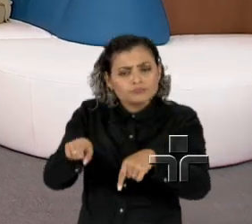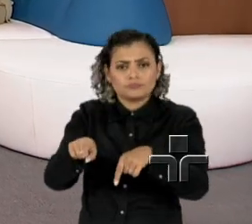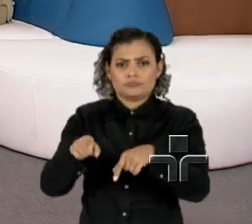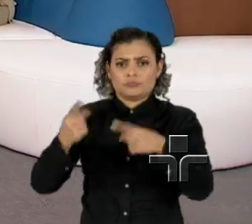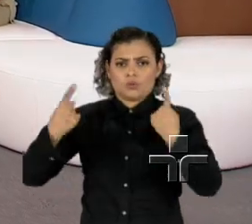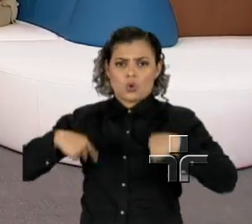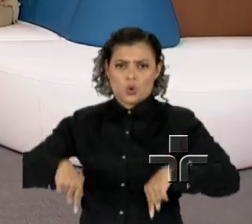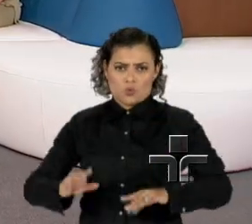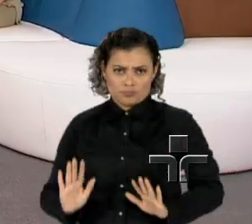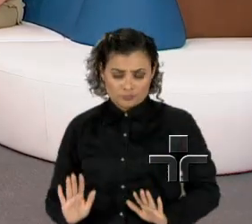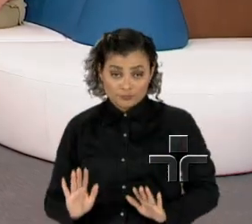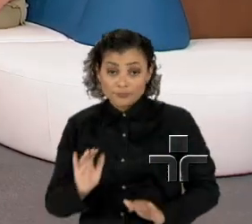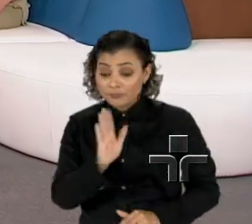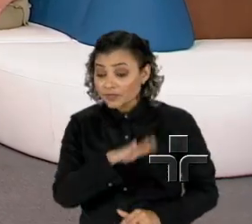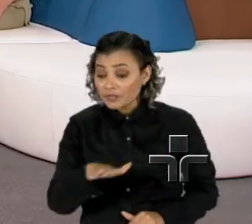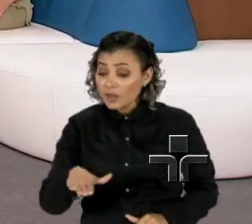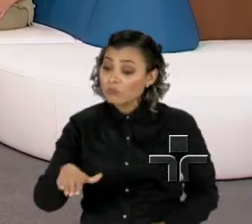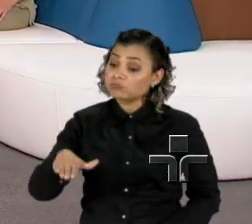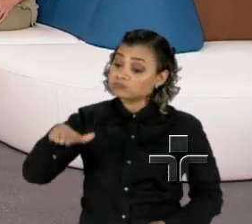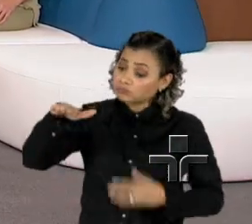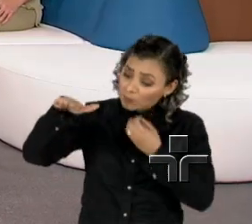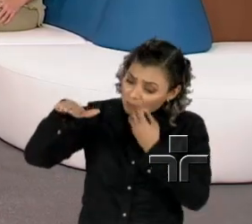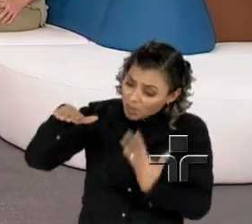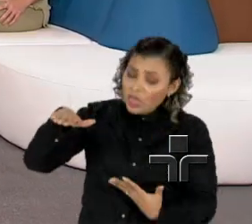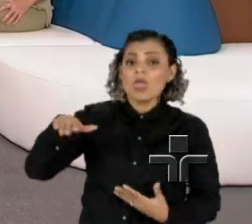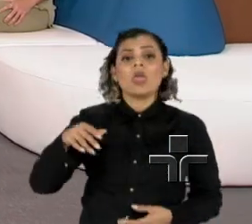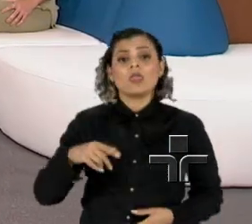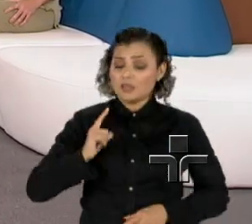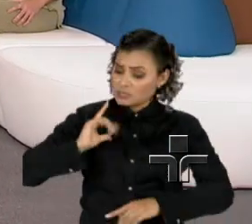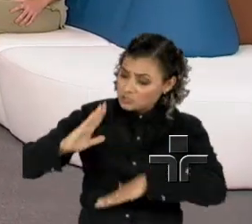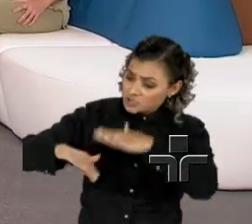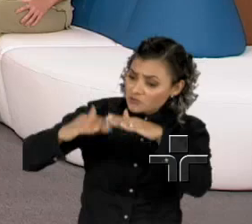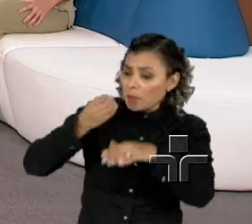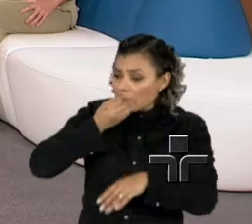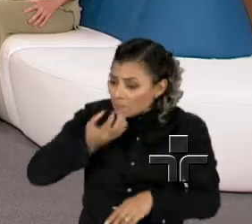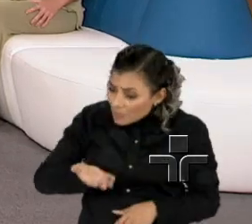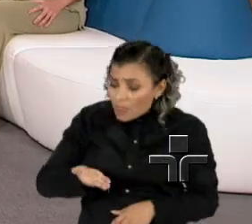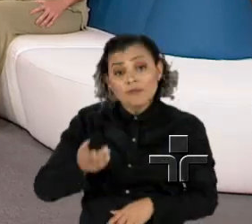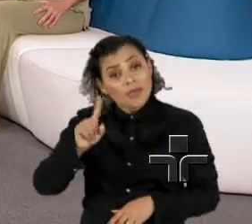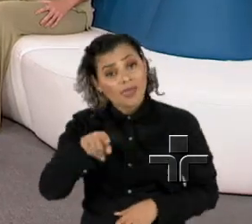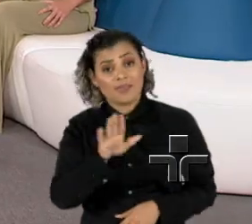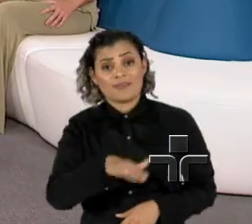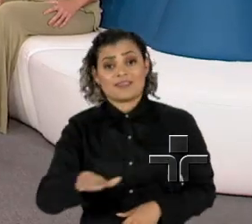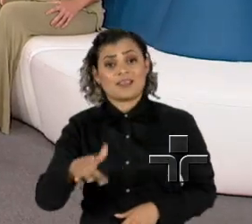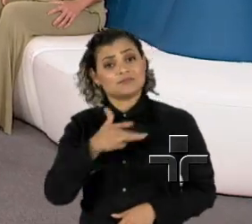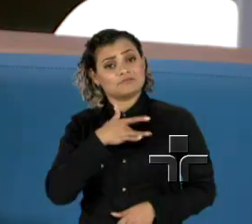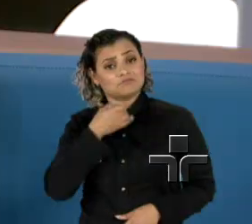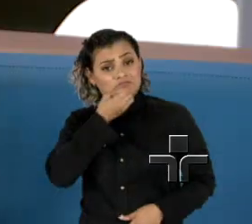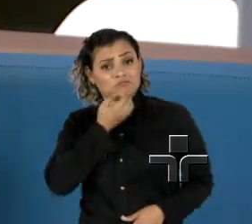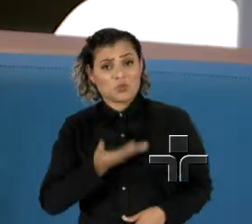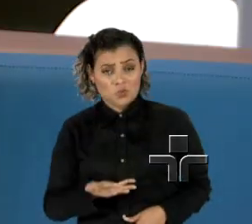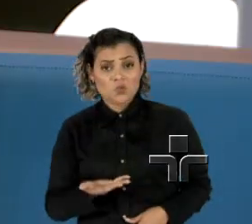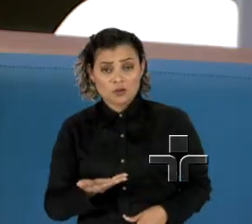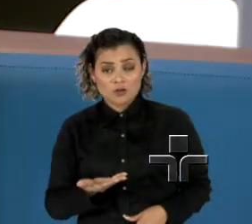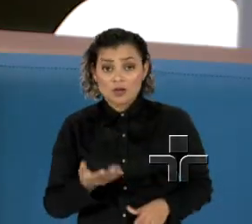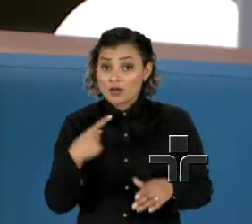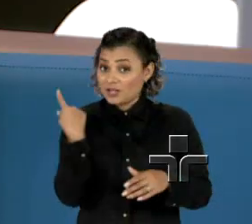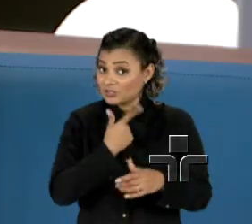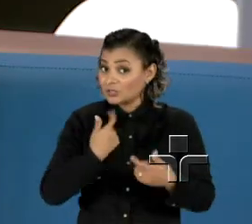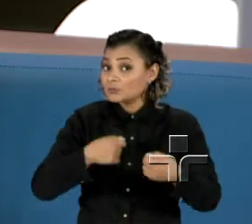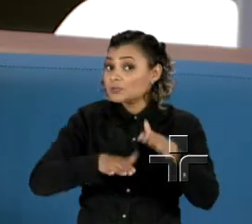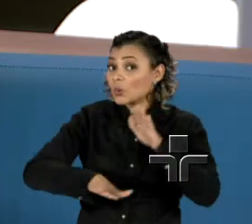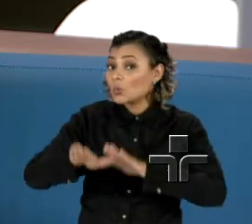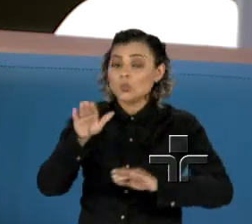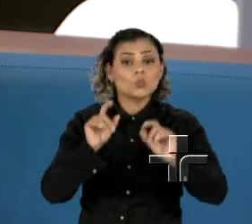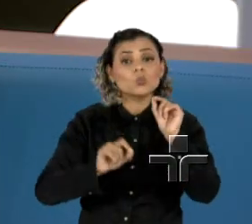fases. Uma criança que cresce bem, uma criança que se desenvolve bem, normalmente é uma criança bem nutrida. A gente tem que tomar muito cuidado,